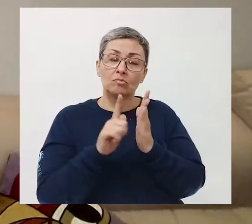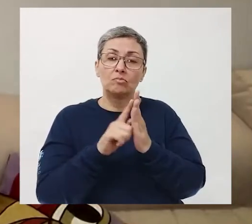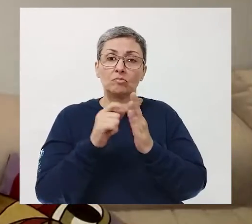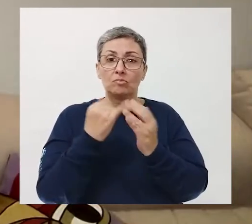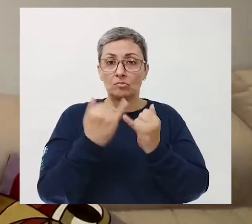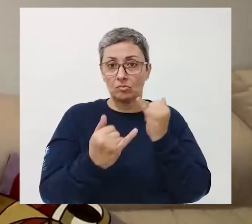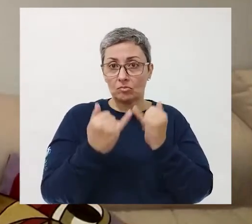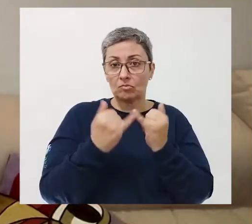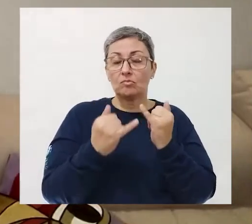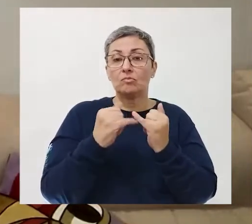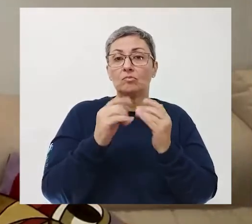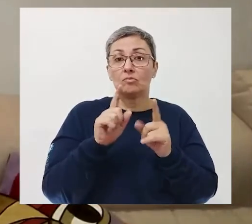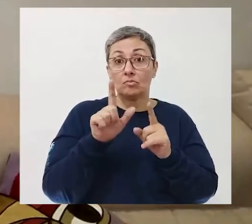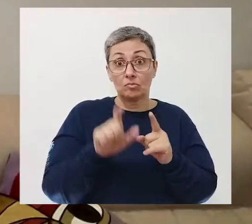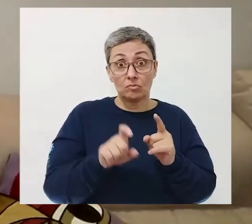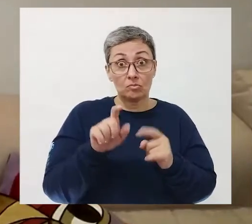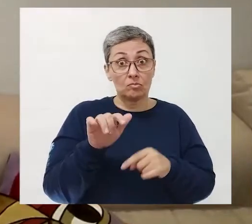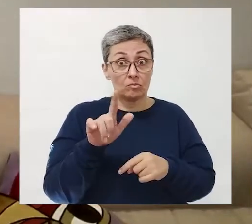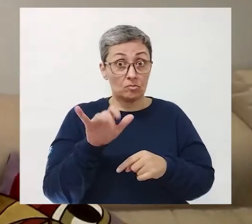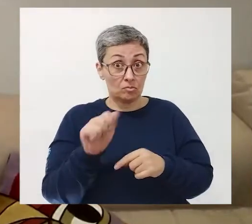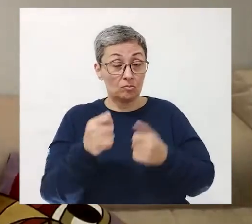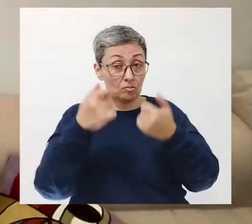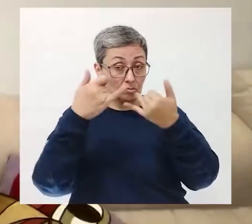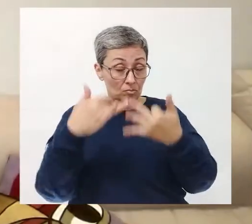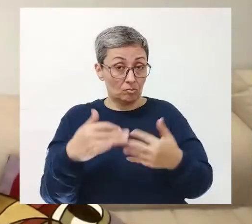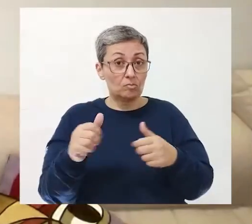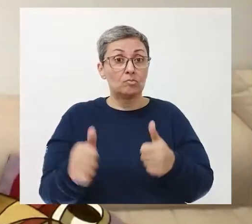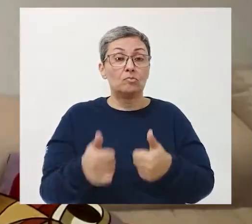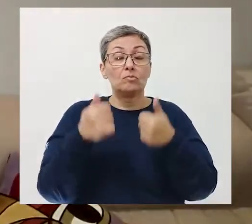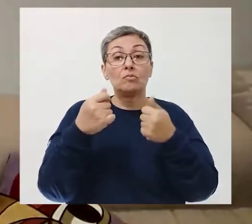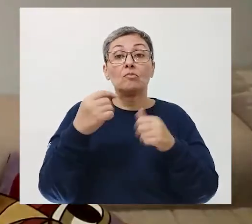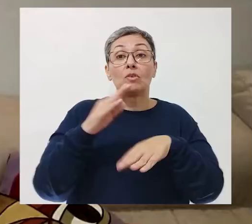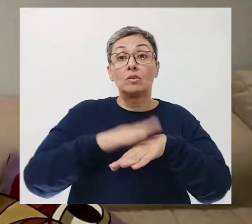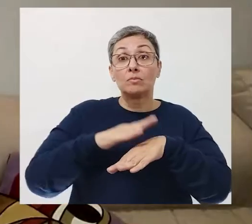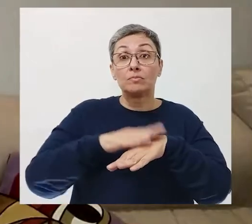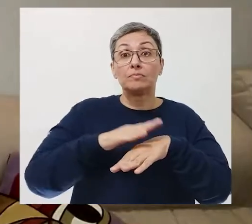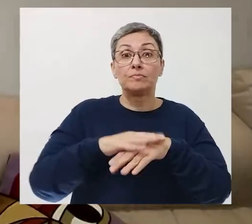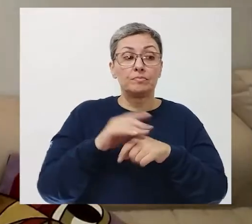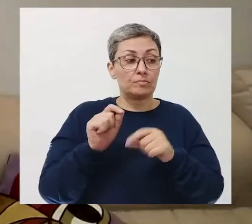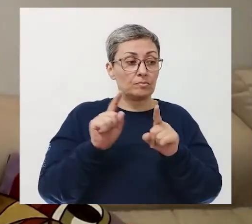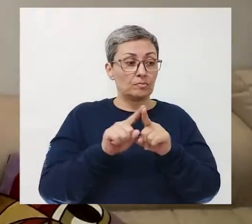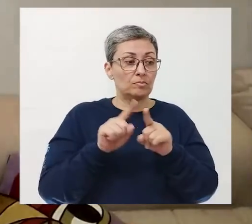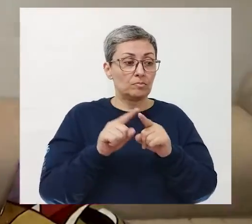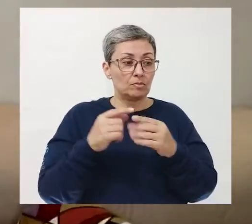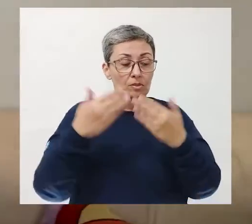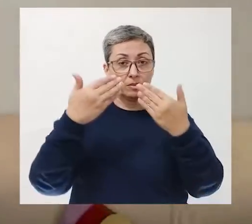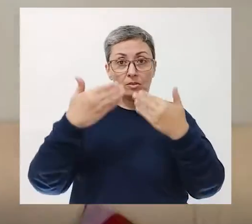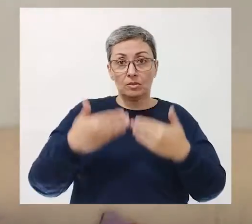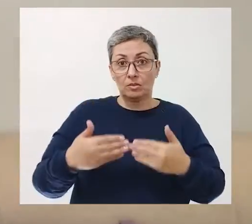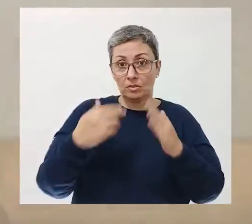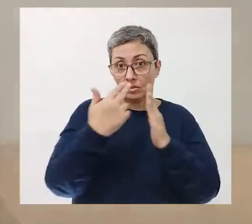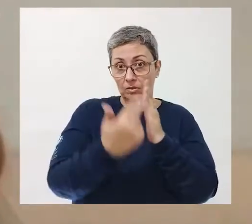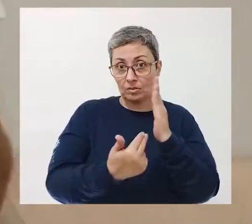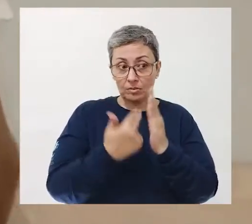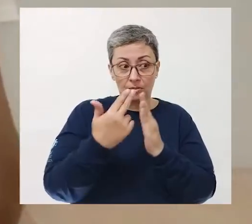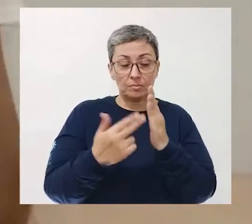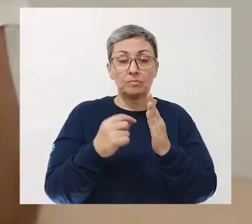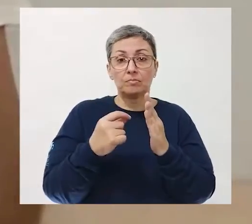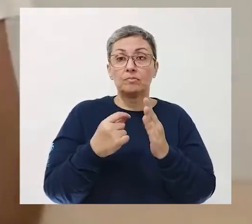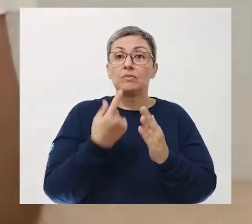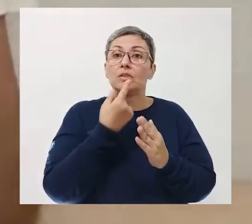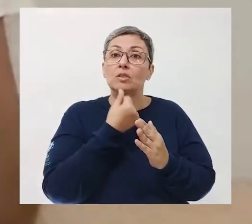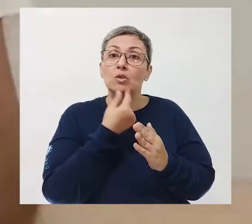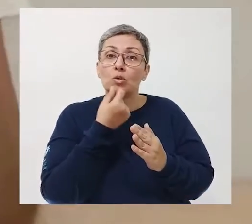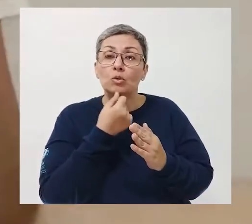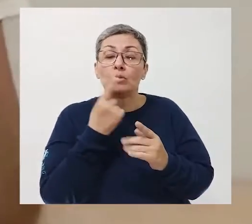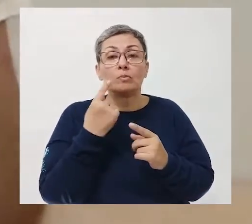parecido uma xilogravura. E eu vou explicar melhor, tá? Então, o que você vai fazer? Vocês vão colocar aqui, ó, criar o desenho já, pode ser lápis,